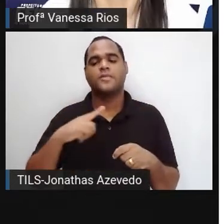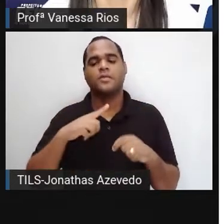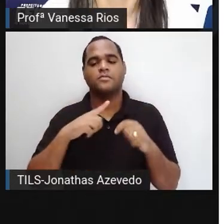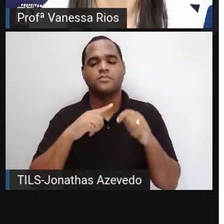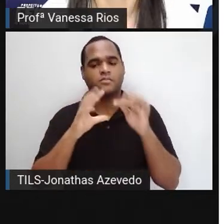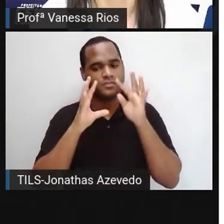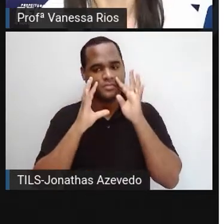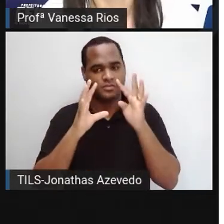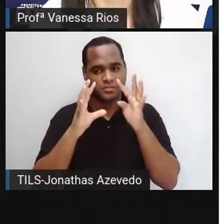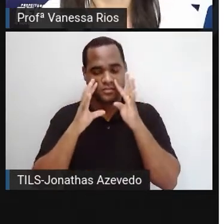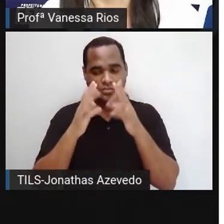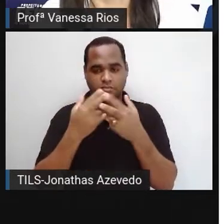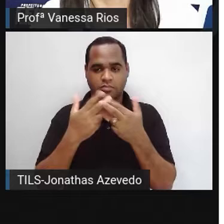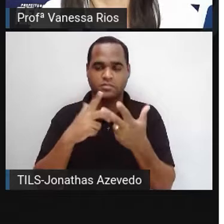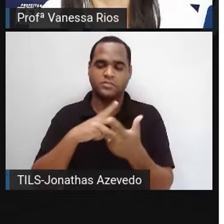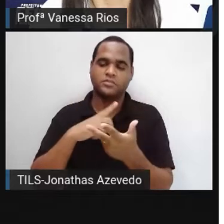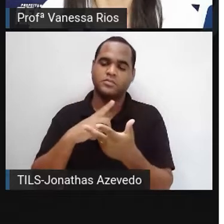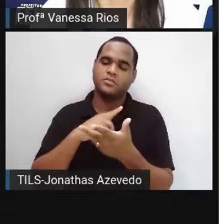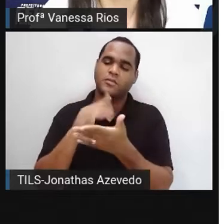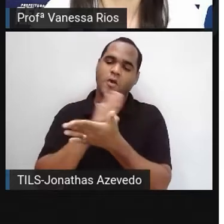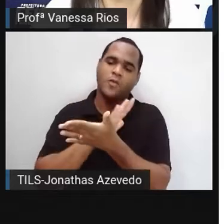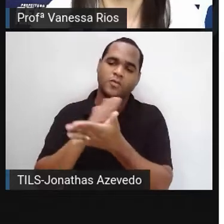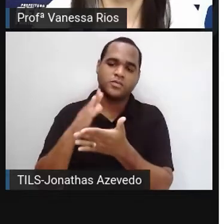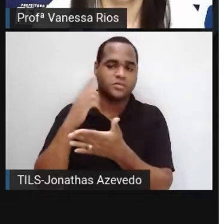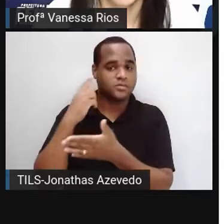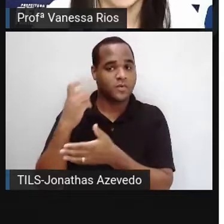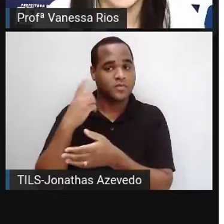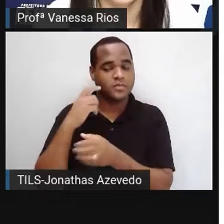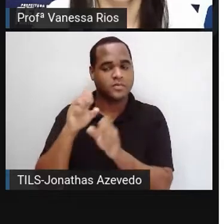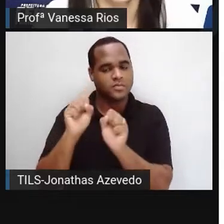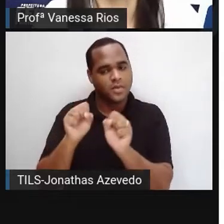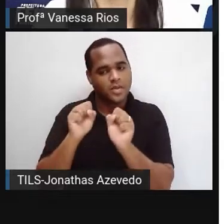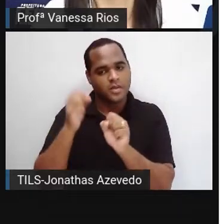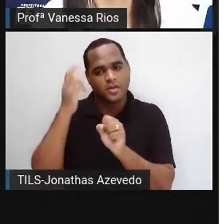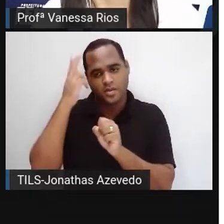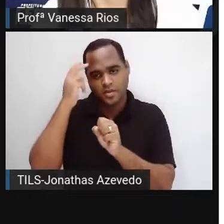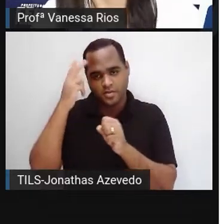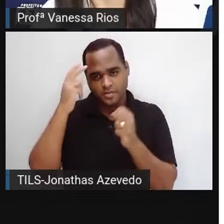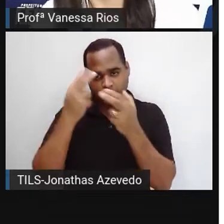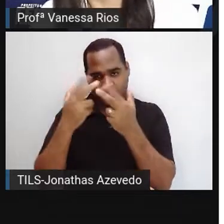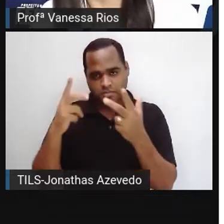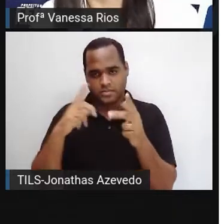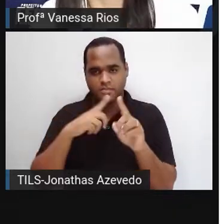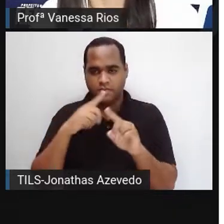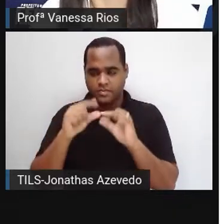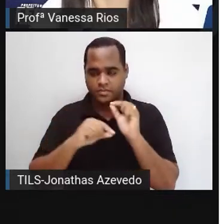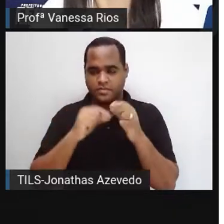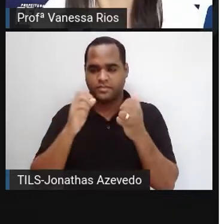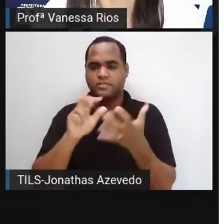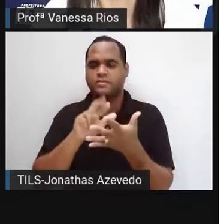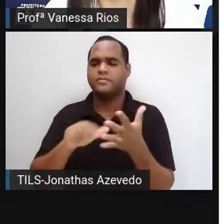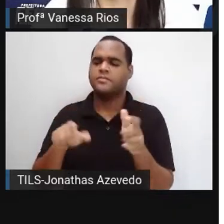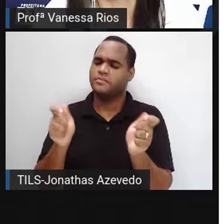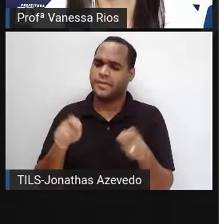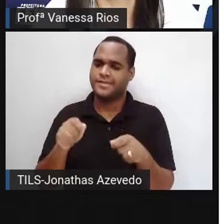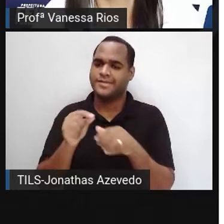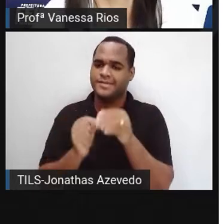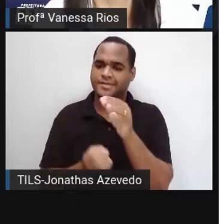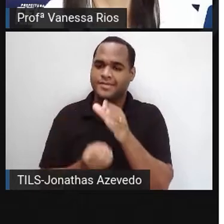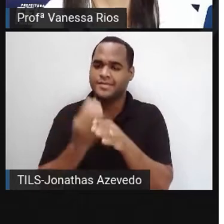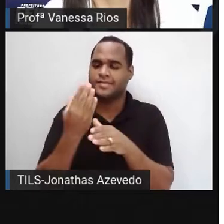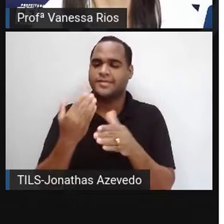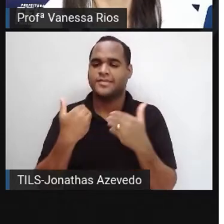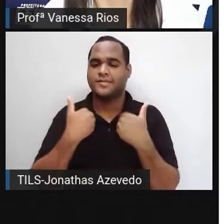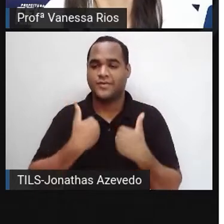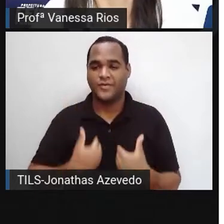atenção que alguns sons aí, não estes que acontecem de forma natural, mas outros sons que nós podemos produzir com o nosso